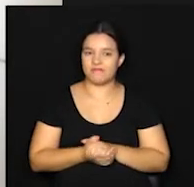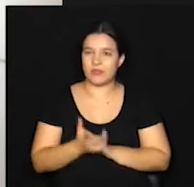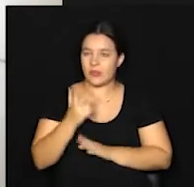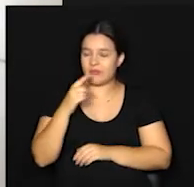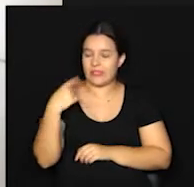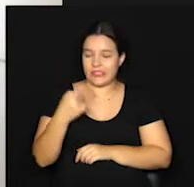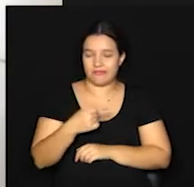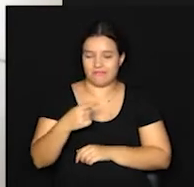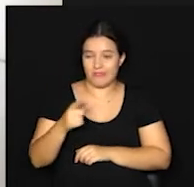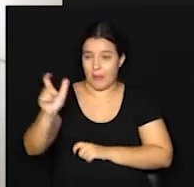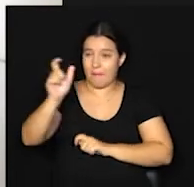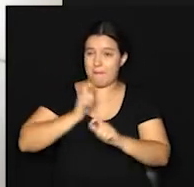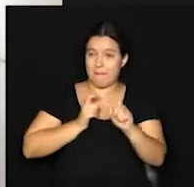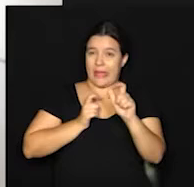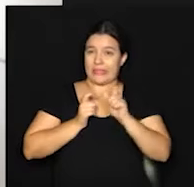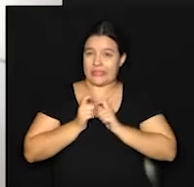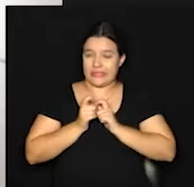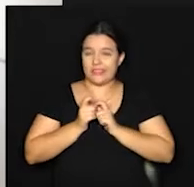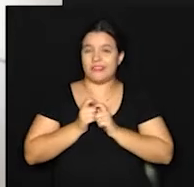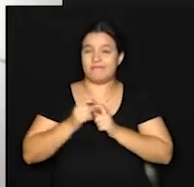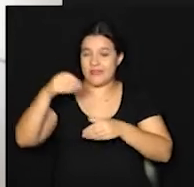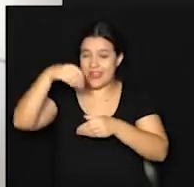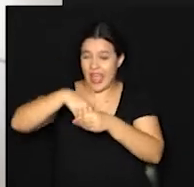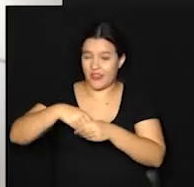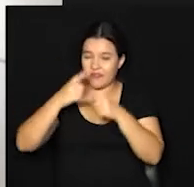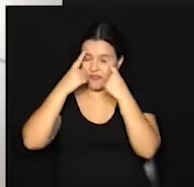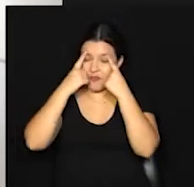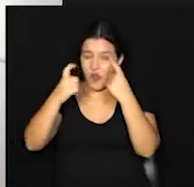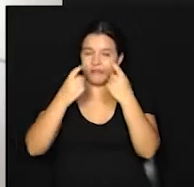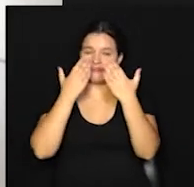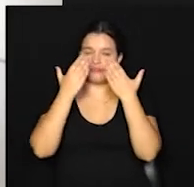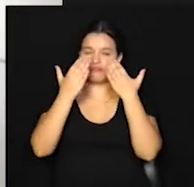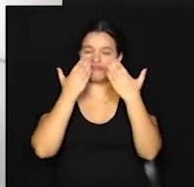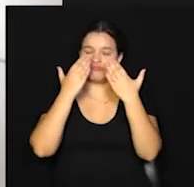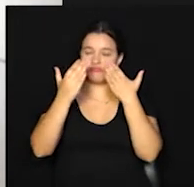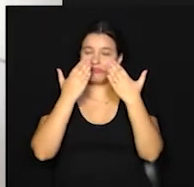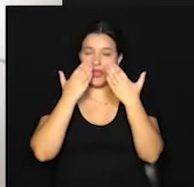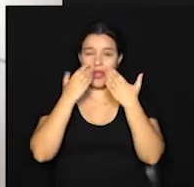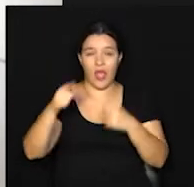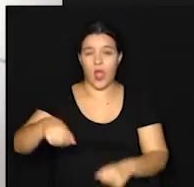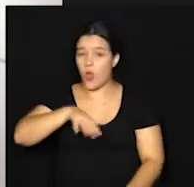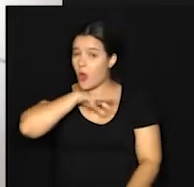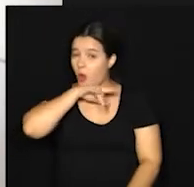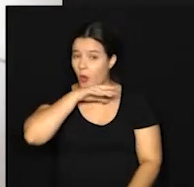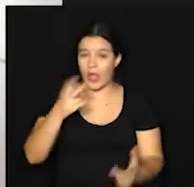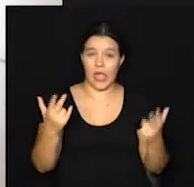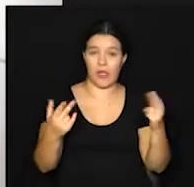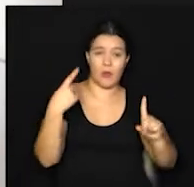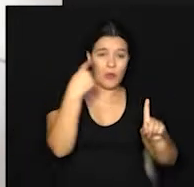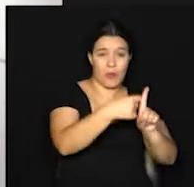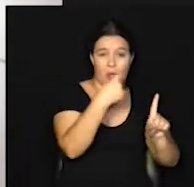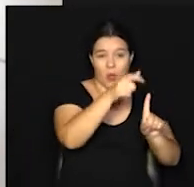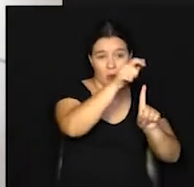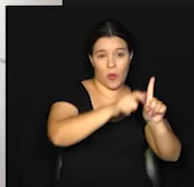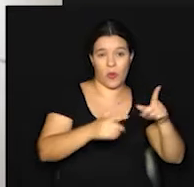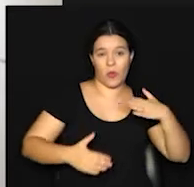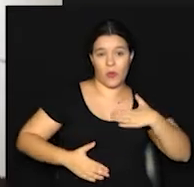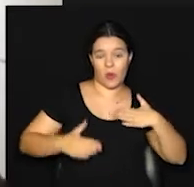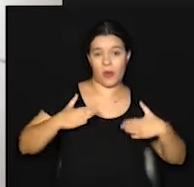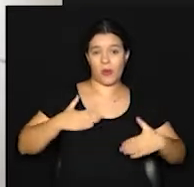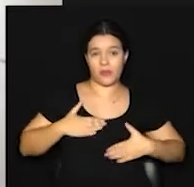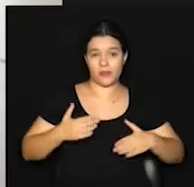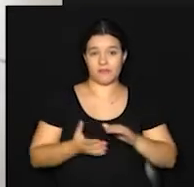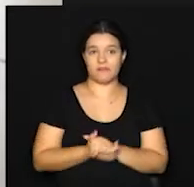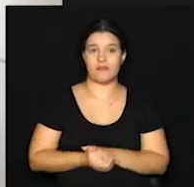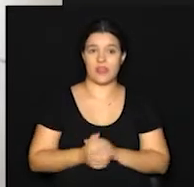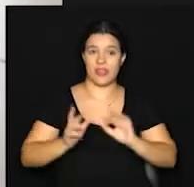inércio nessa situação de abuso. Então, o abuso psicológico ele é tão daninho quanto o abuso físico. Só que a